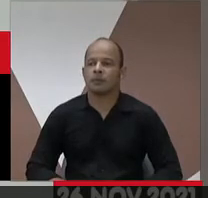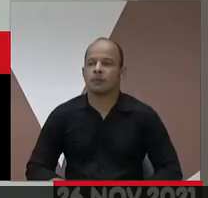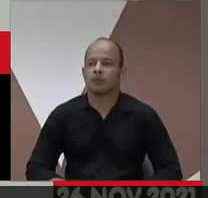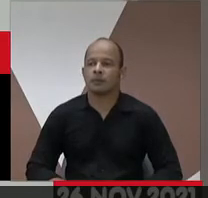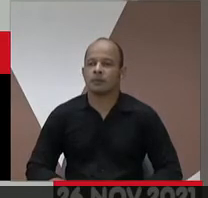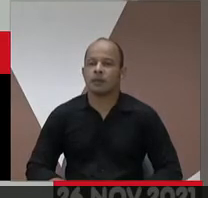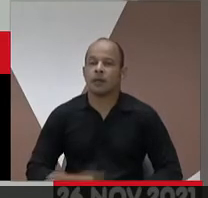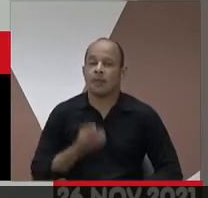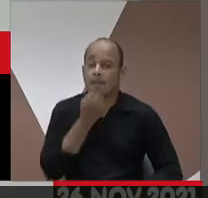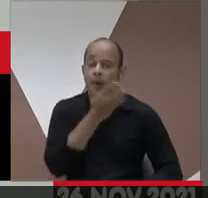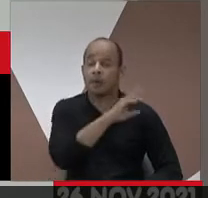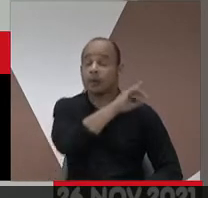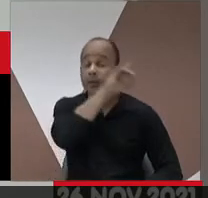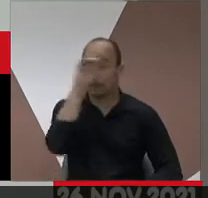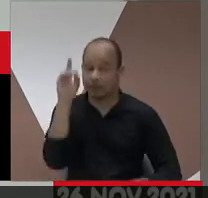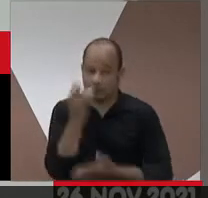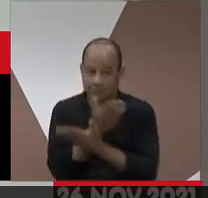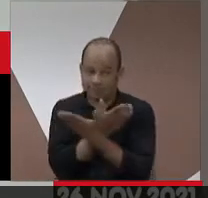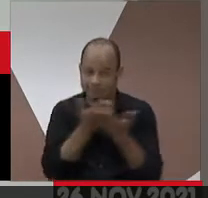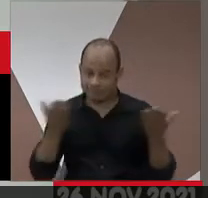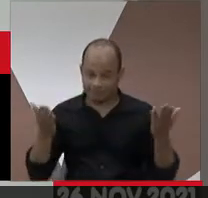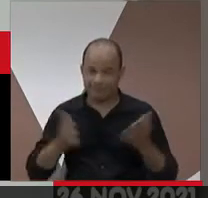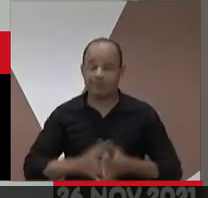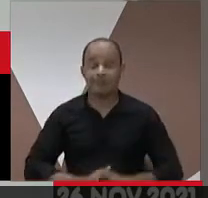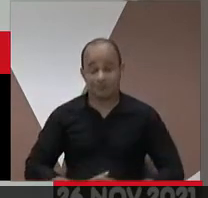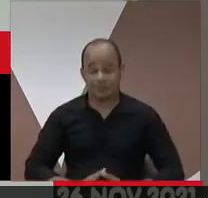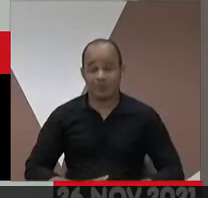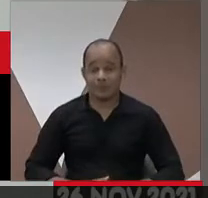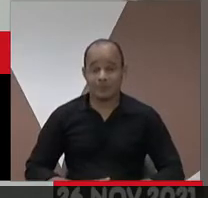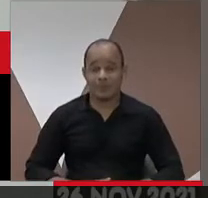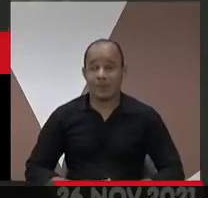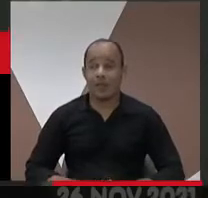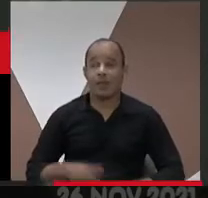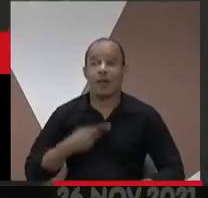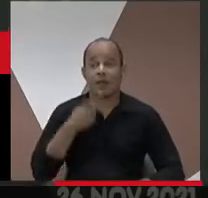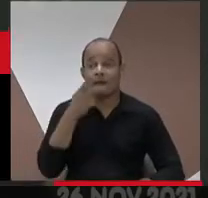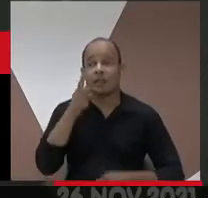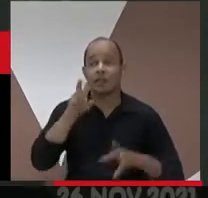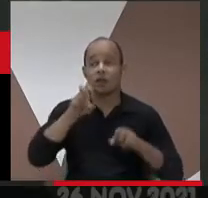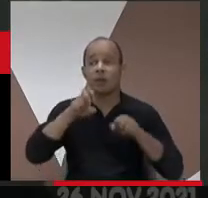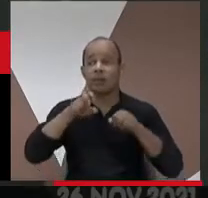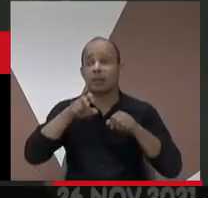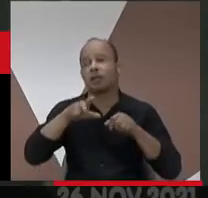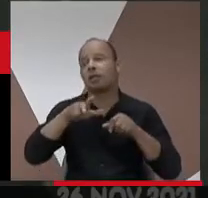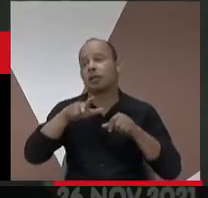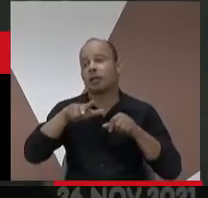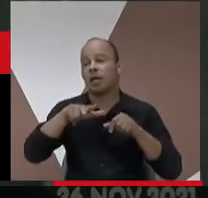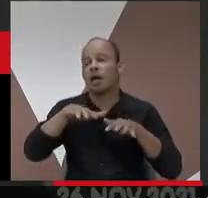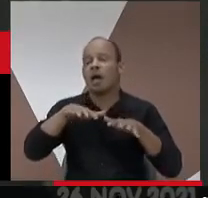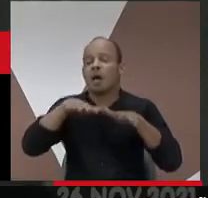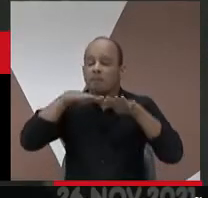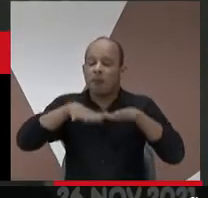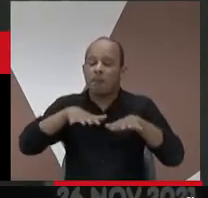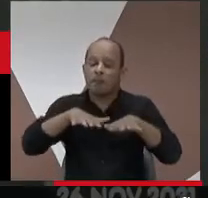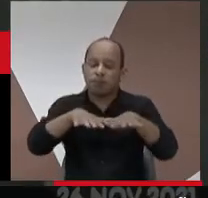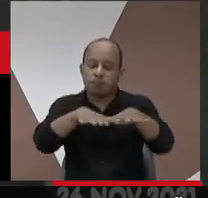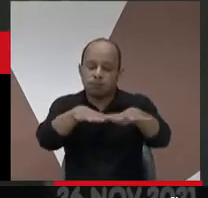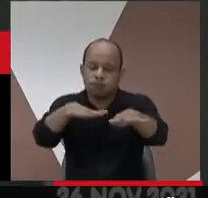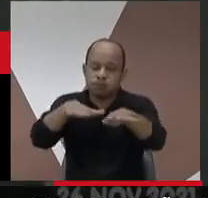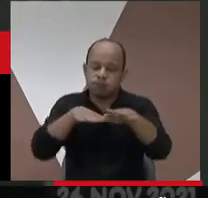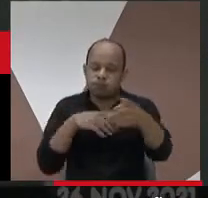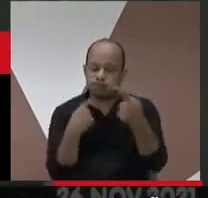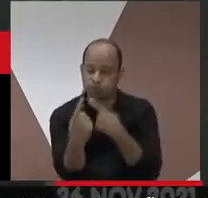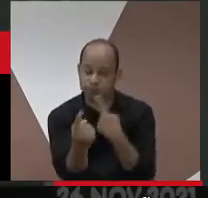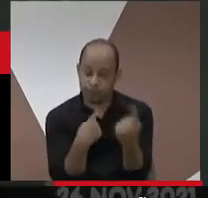Bom dia a todos. Eu quero falar sobre a mobilidade urbana, primeiro tema que eu vou abordar aqui. Será que é